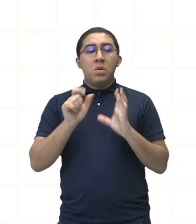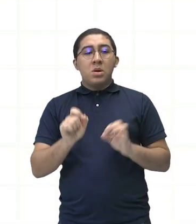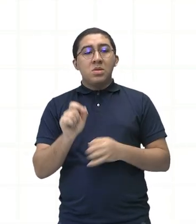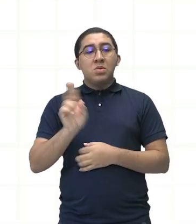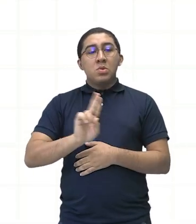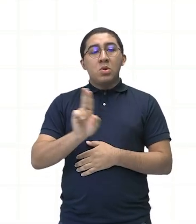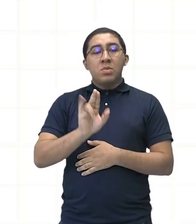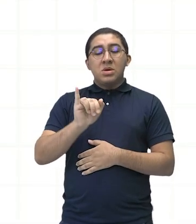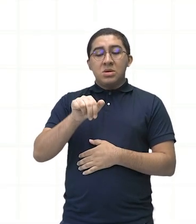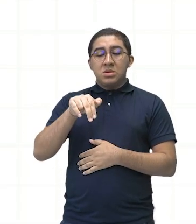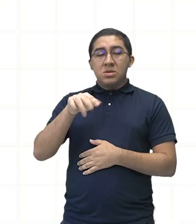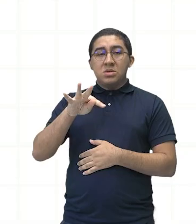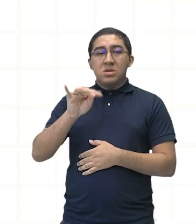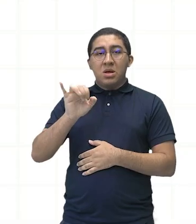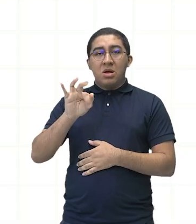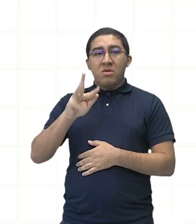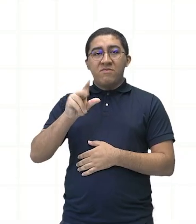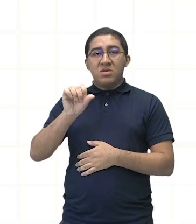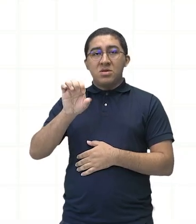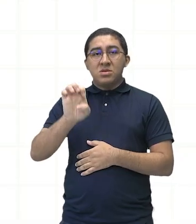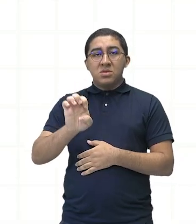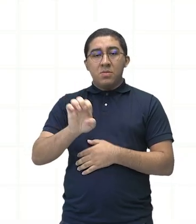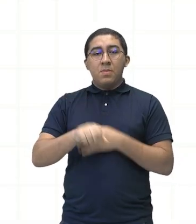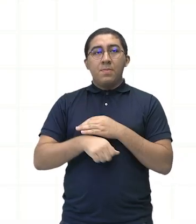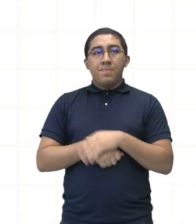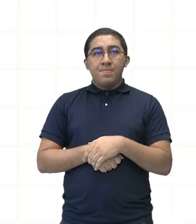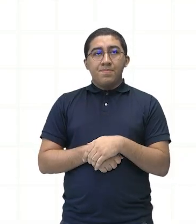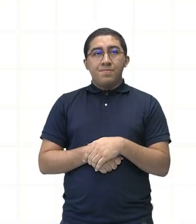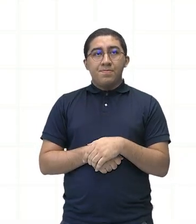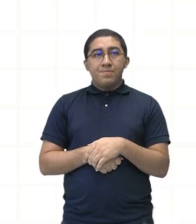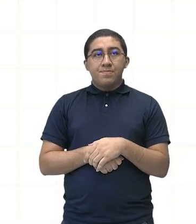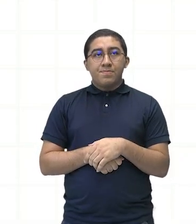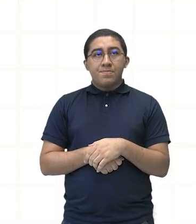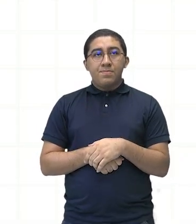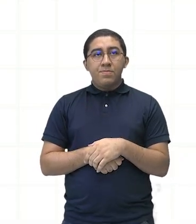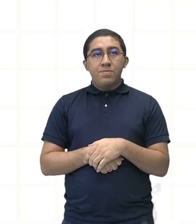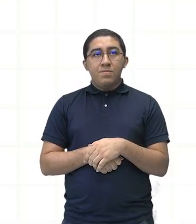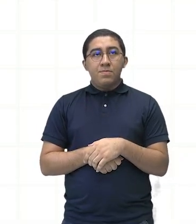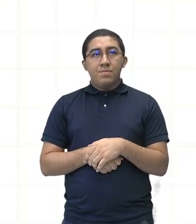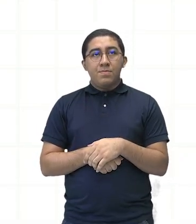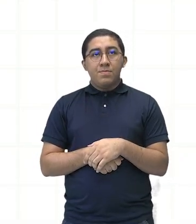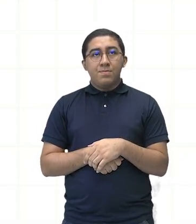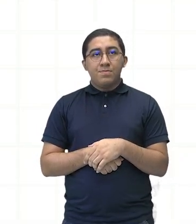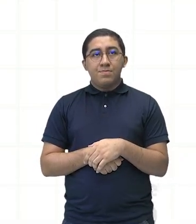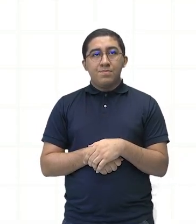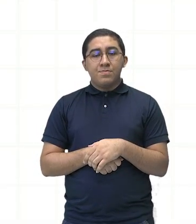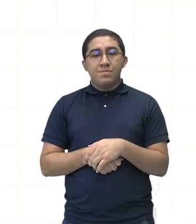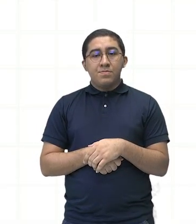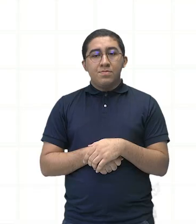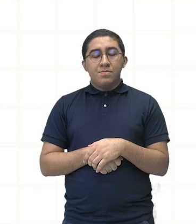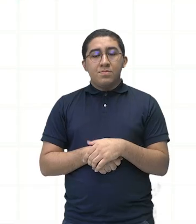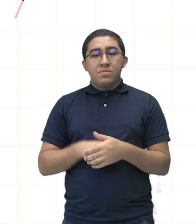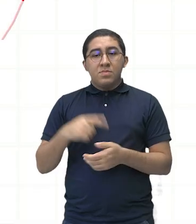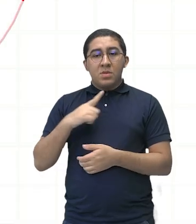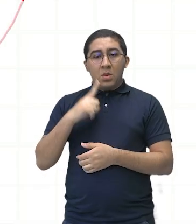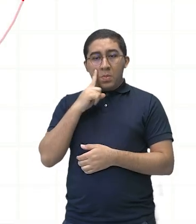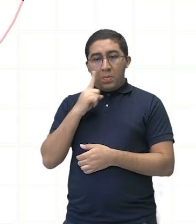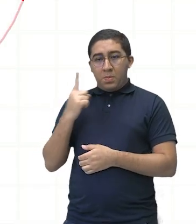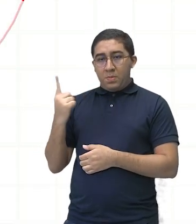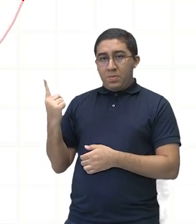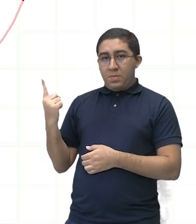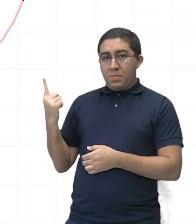de intérfase. Ele é um processo, então, que vai abranger, vejam, desde a fase conhecida